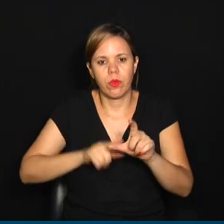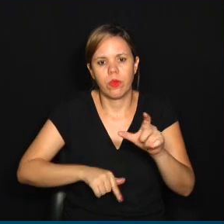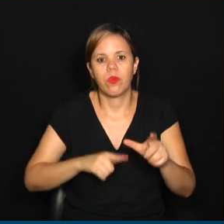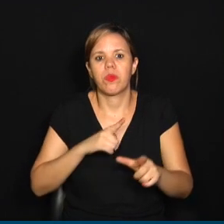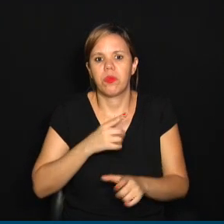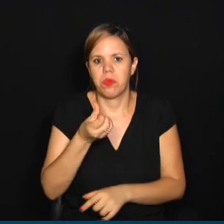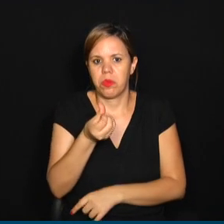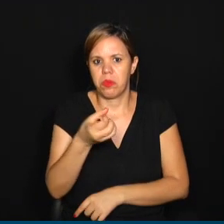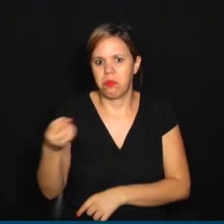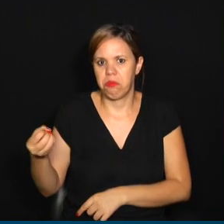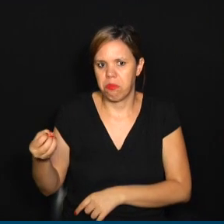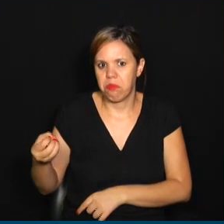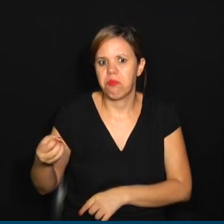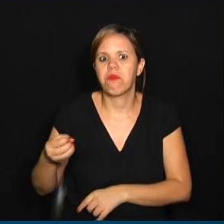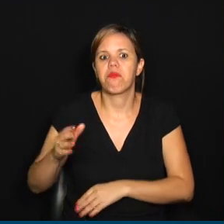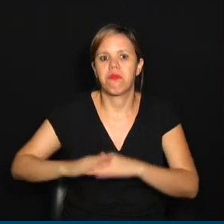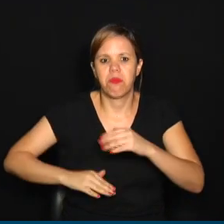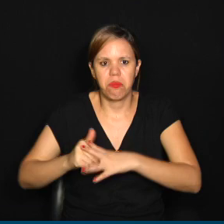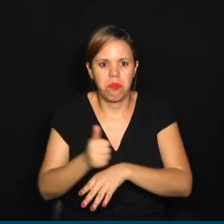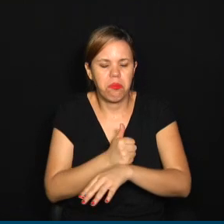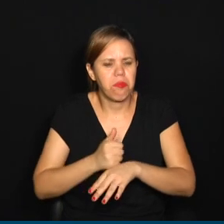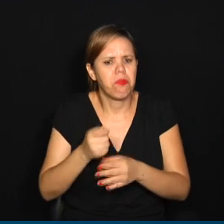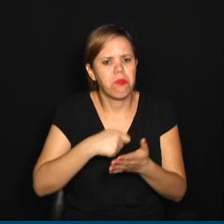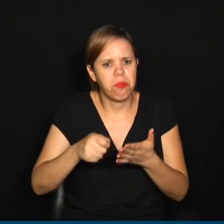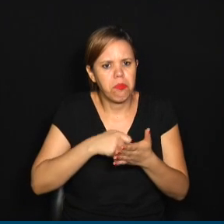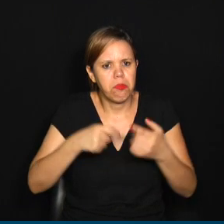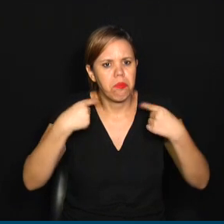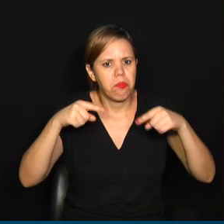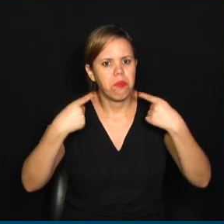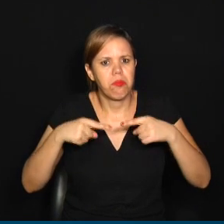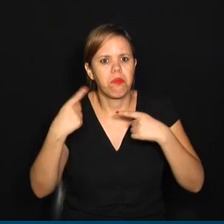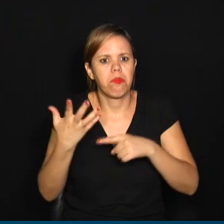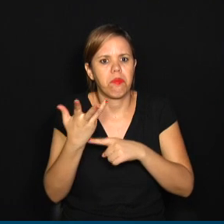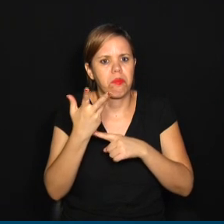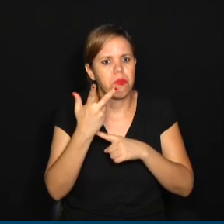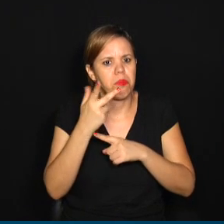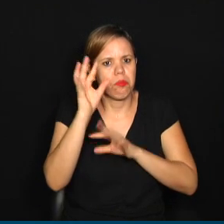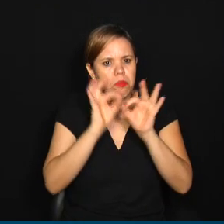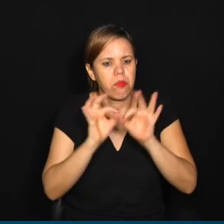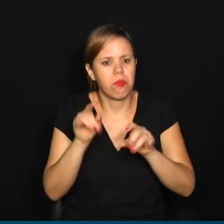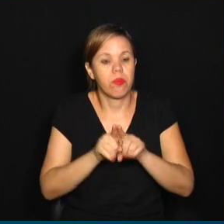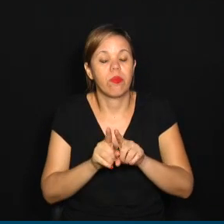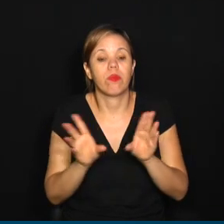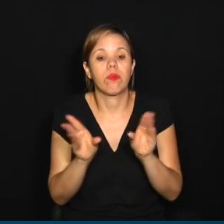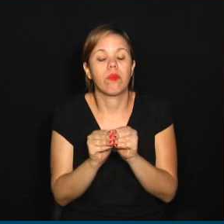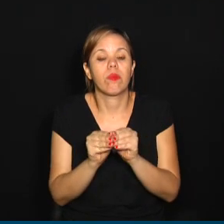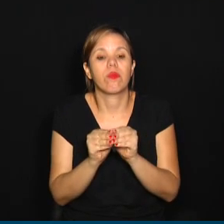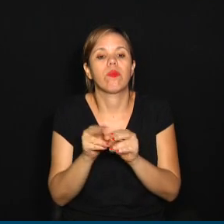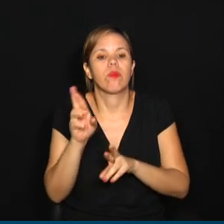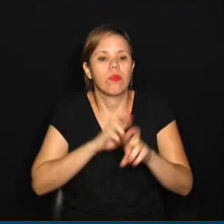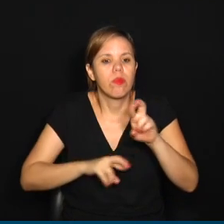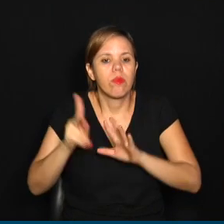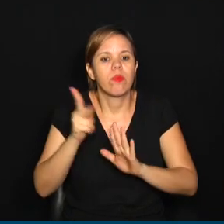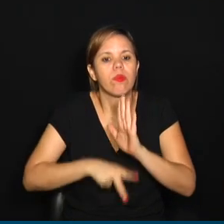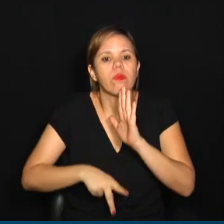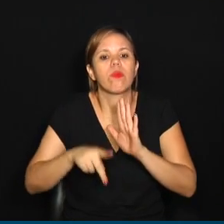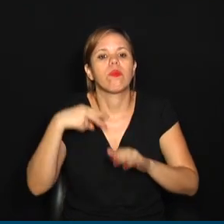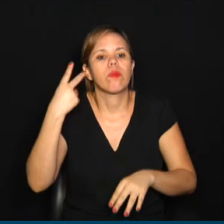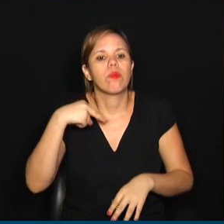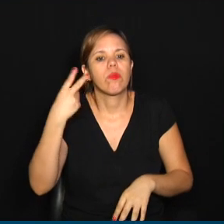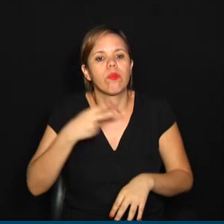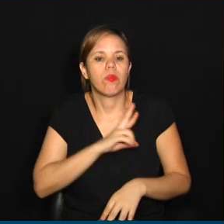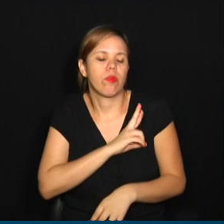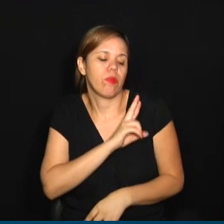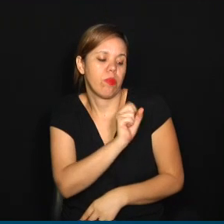60 acadêmicos, entre músicos, escritores e artistas plásticos. E, por fim, será analisado o projeto de lei de autoria do vereador